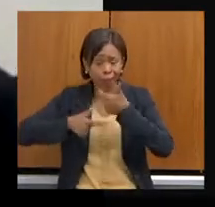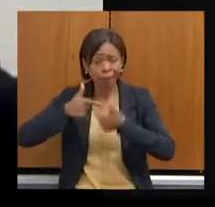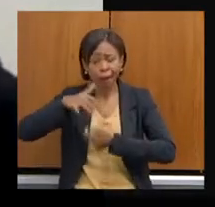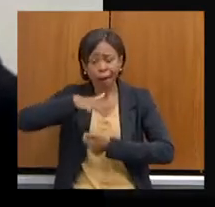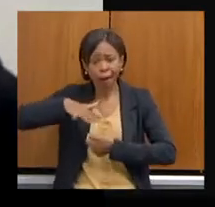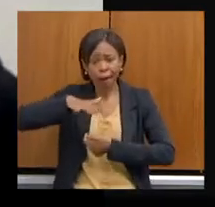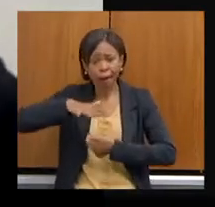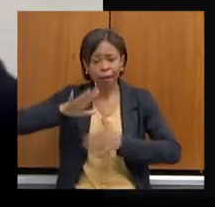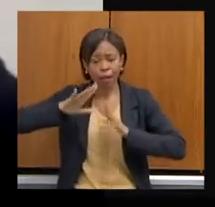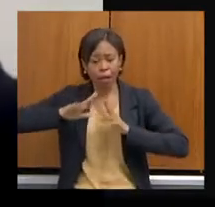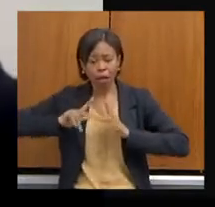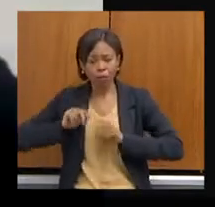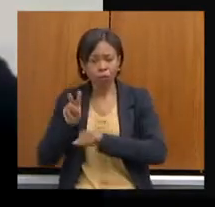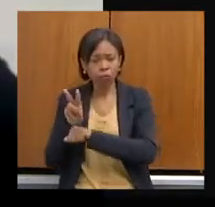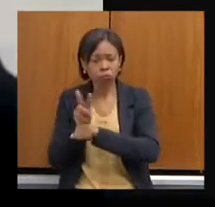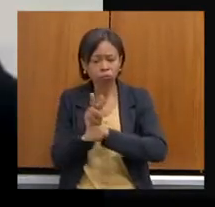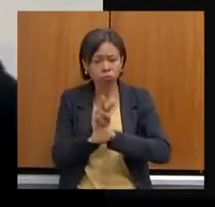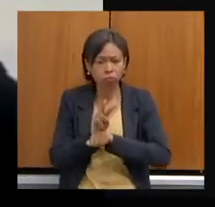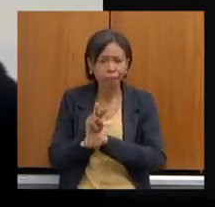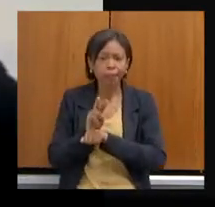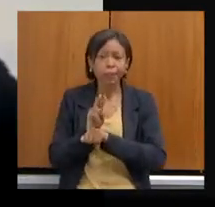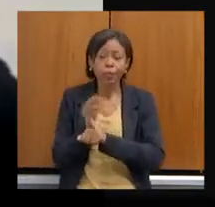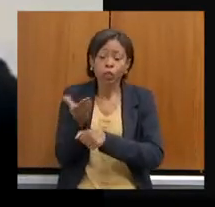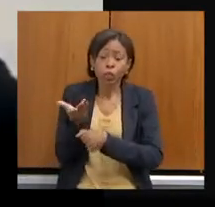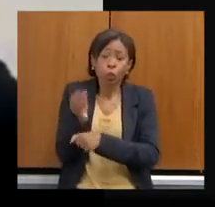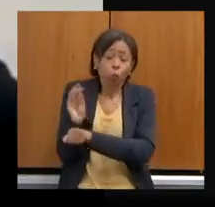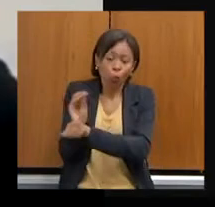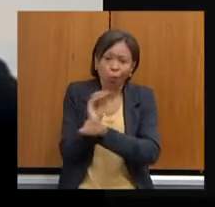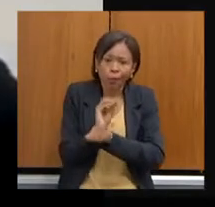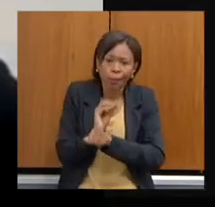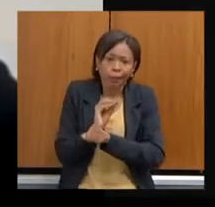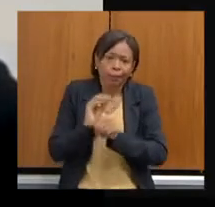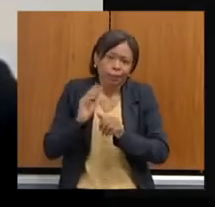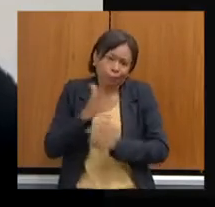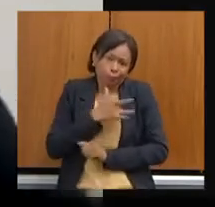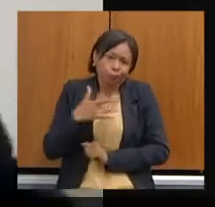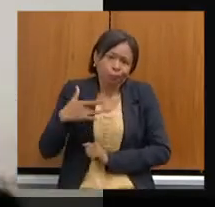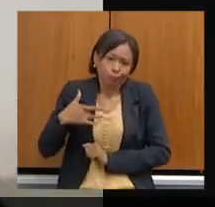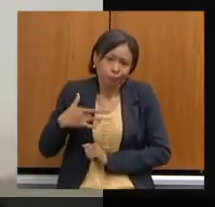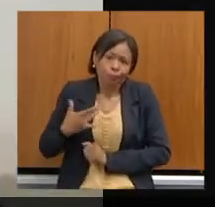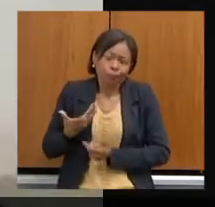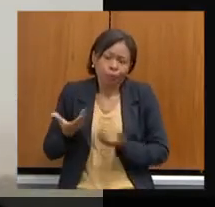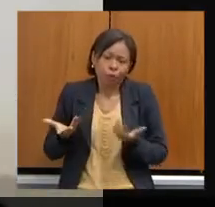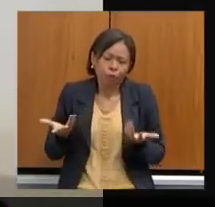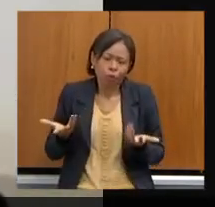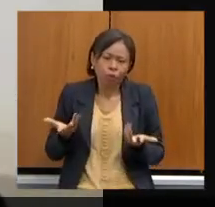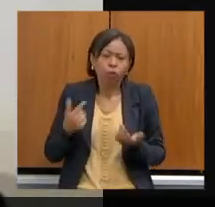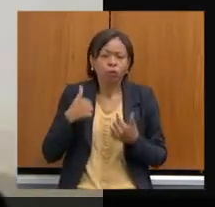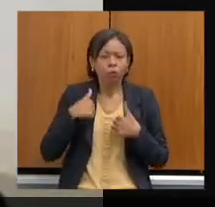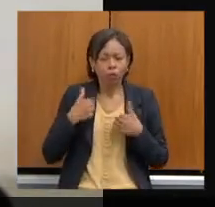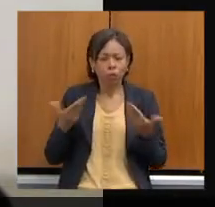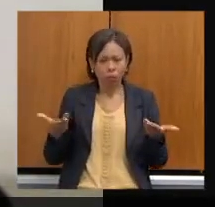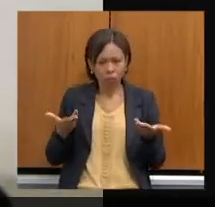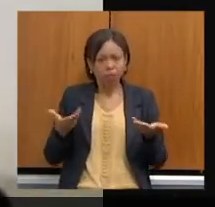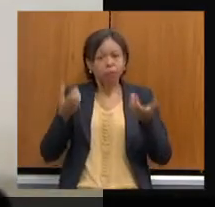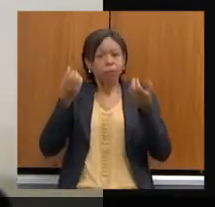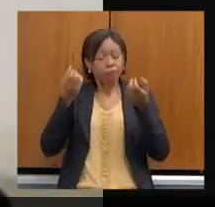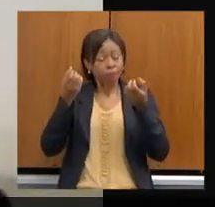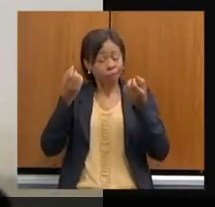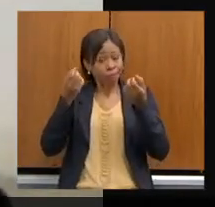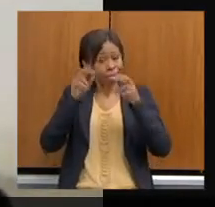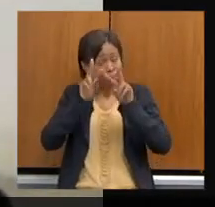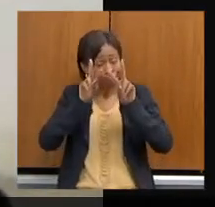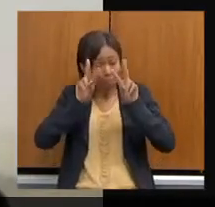que trabalham com proteção à saúde e à guia eu faço um parênteses só do particular aos meus